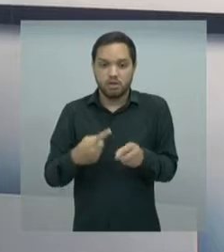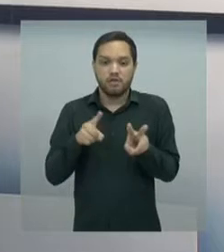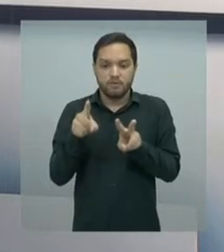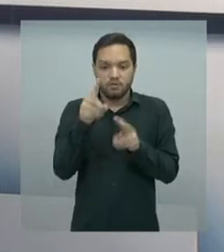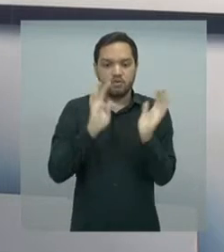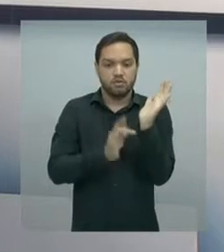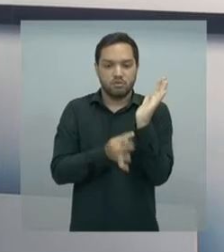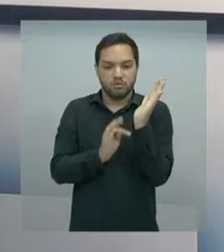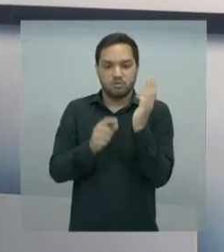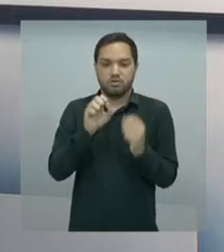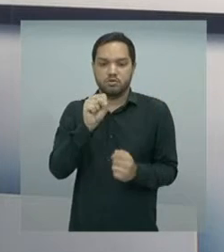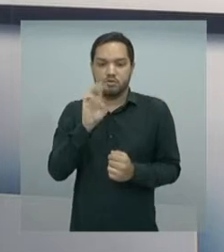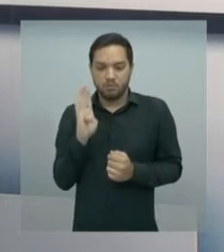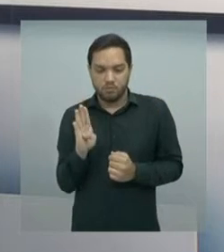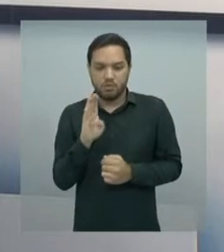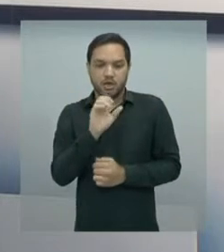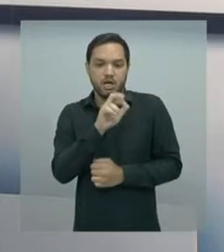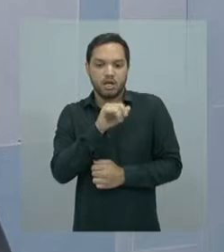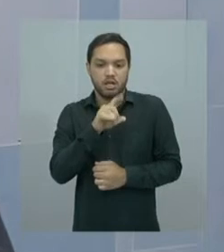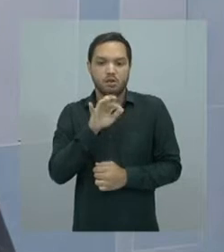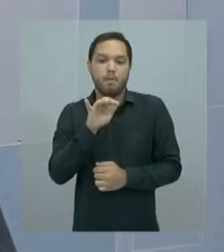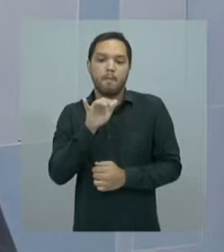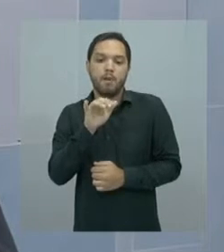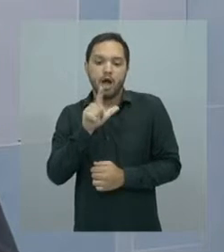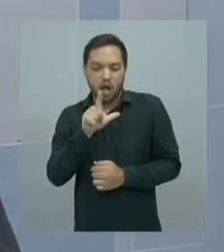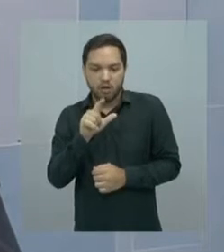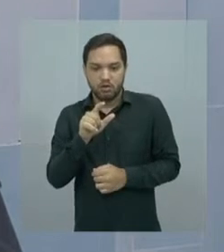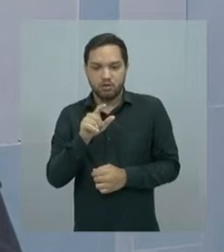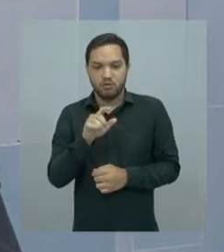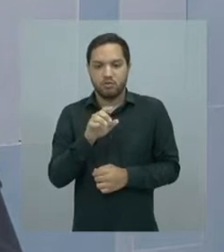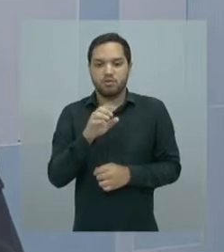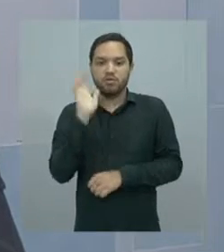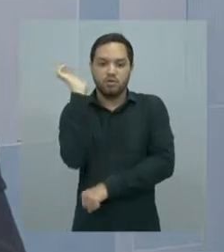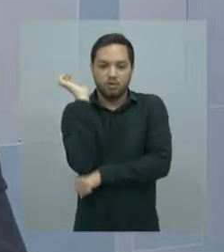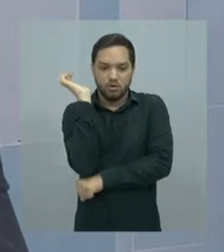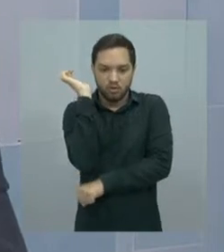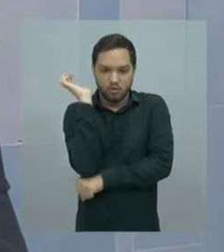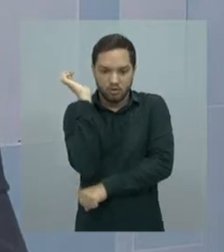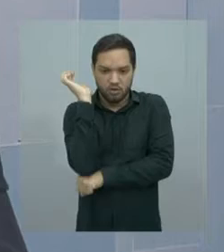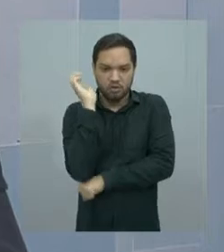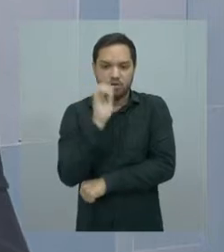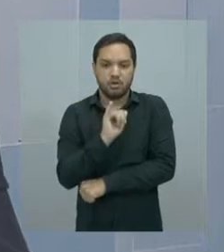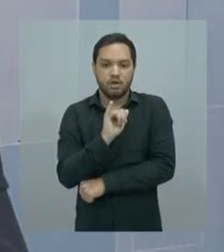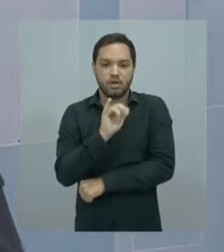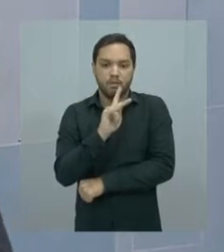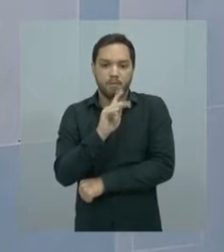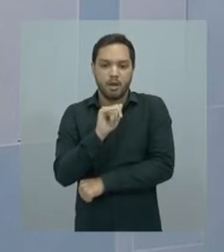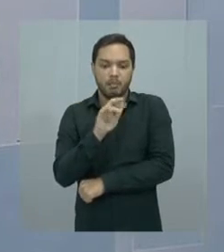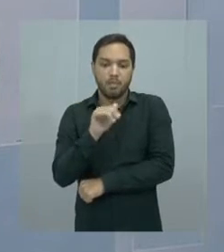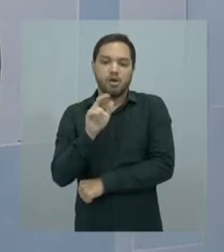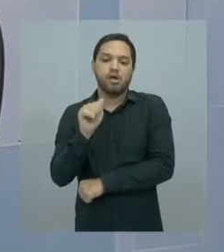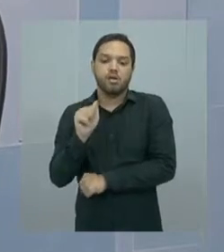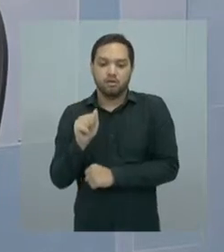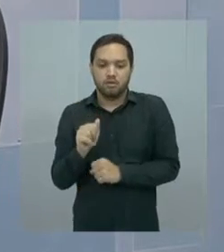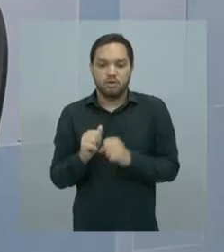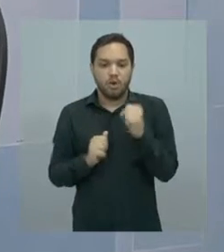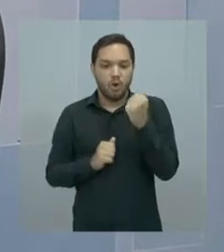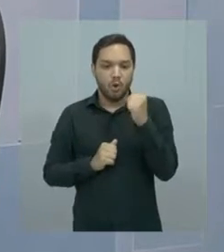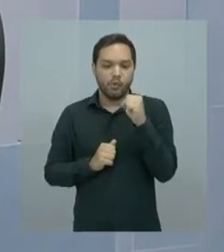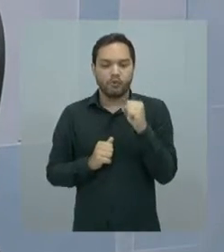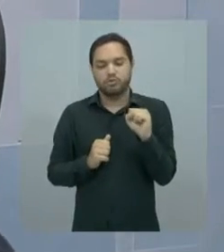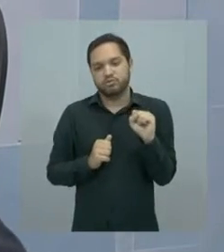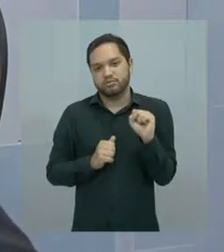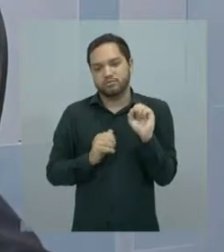Tianguá, São Benedito, Carnaubal, Ipueiras, Crateús, Ipaporanga, Poranga, só eu já falei 8, eu não lembro dos